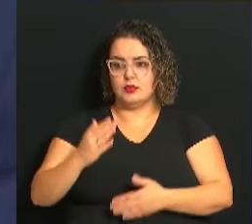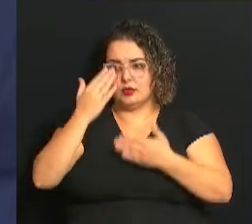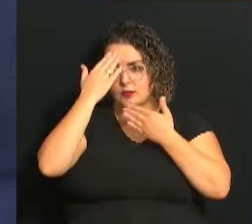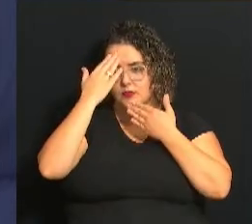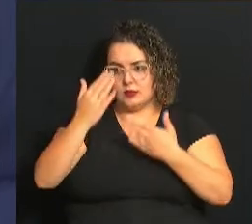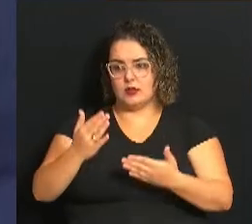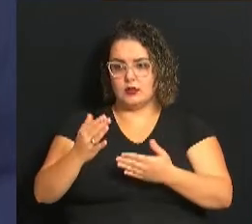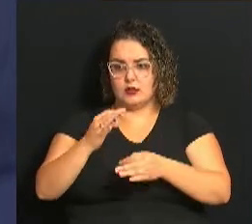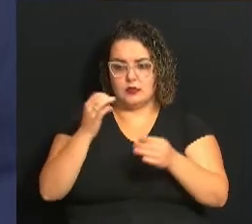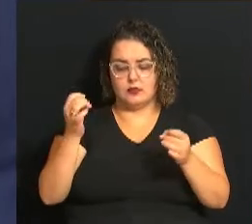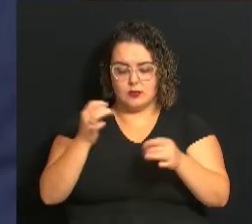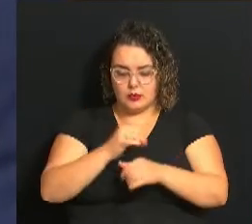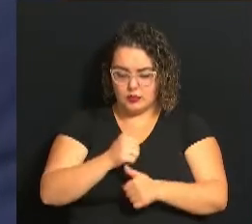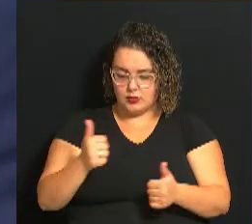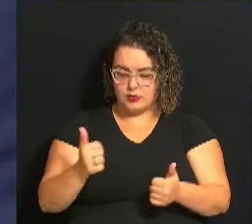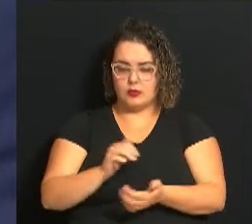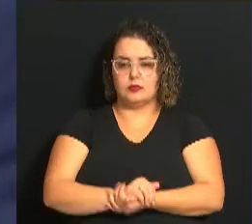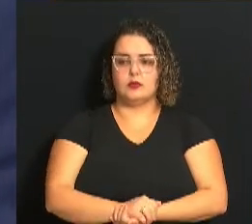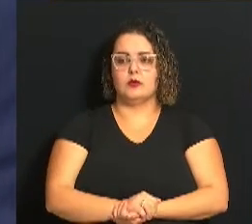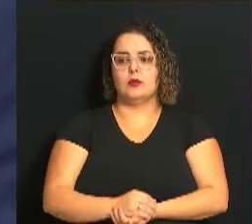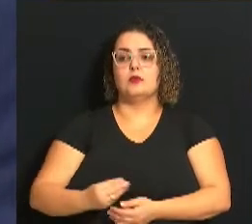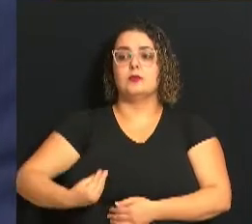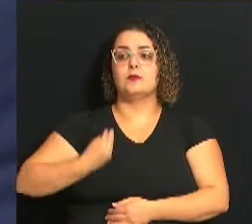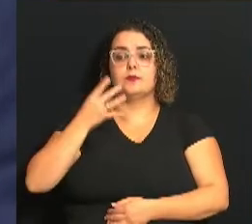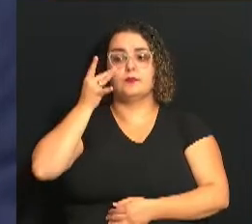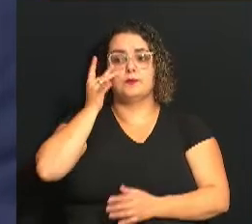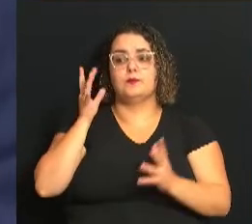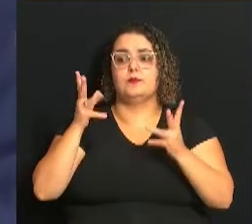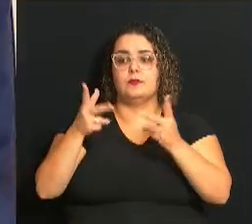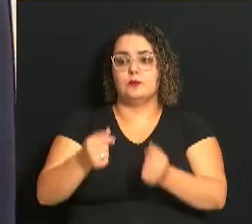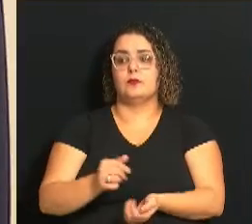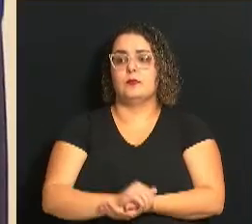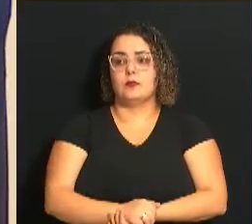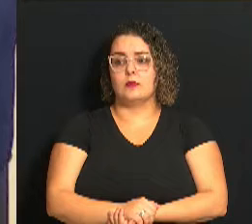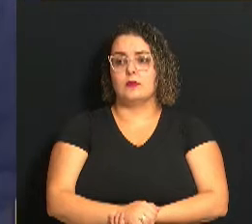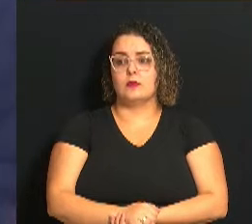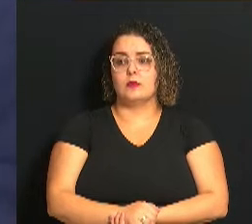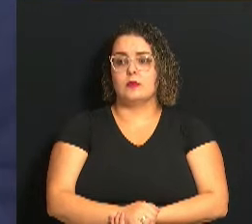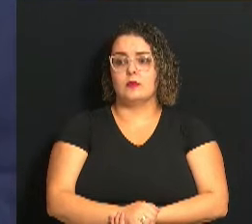pela presença. Dos demais também eu agradeço. Tá? Então,